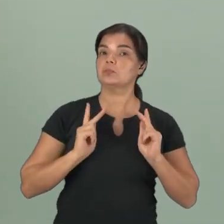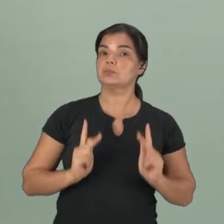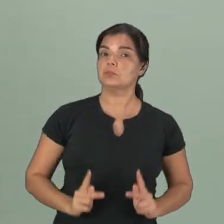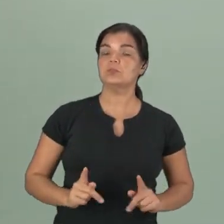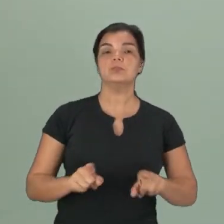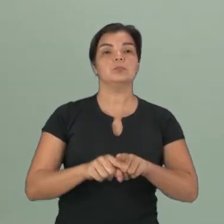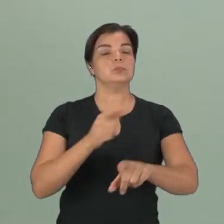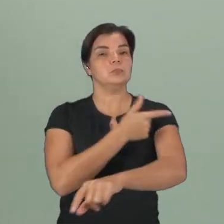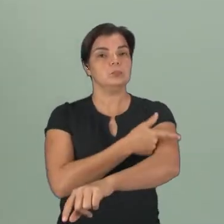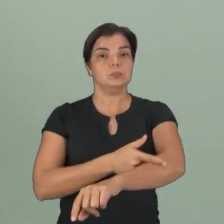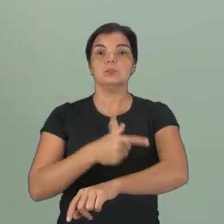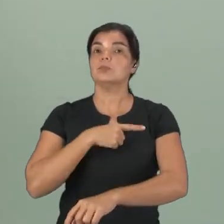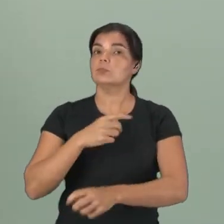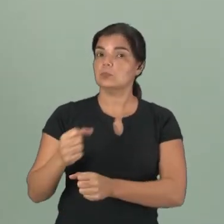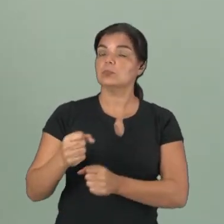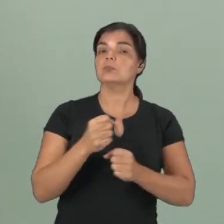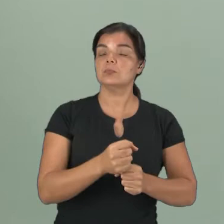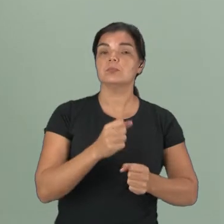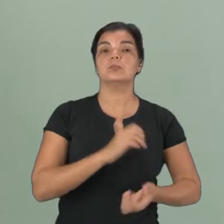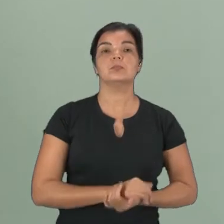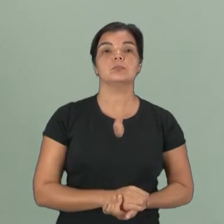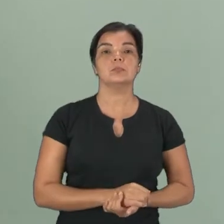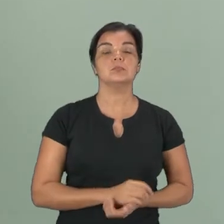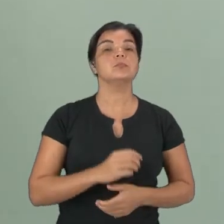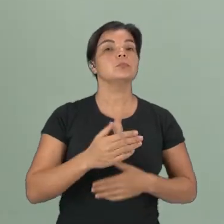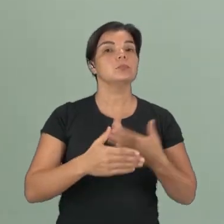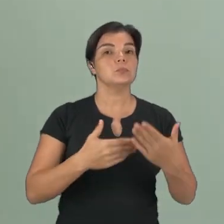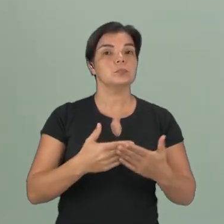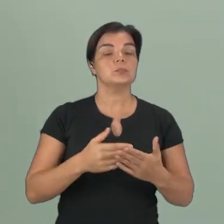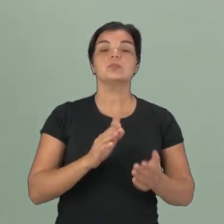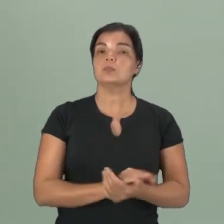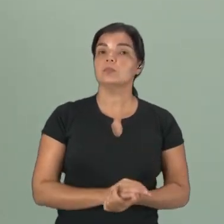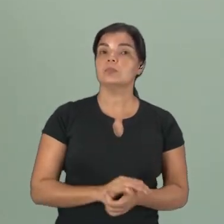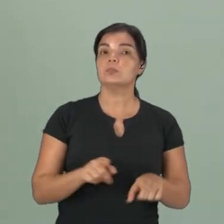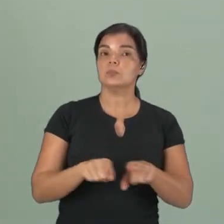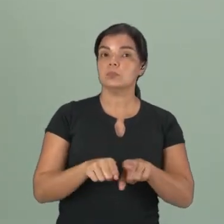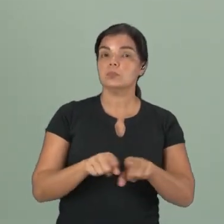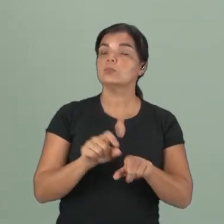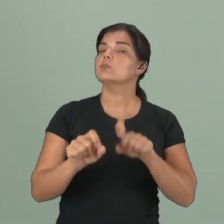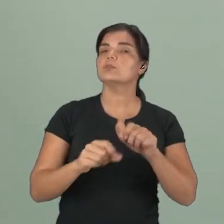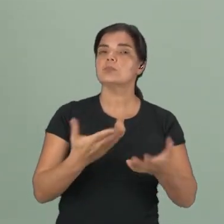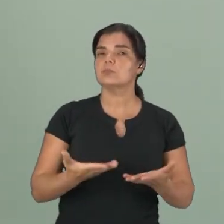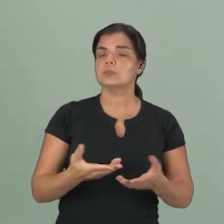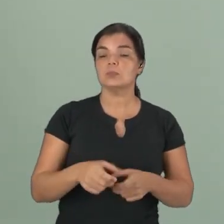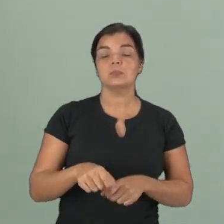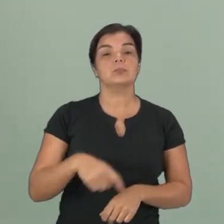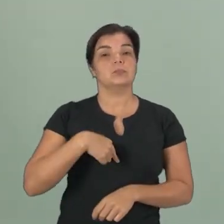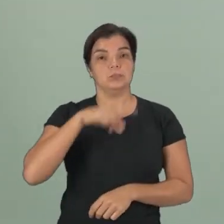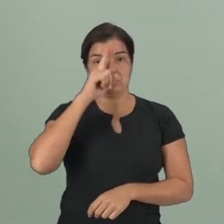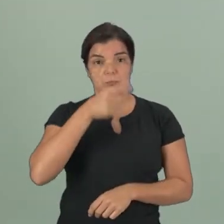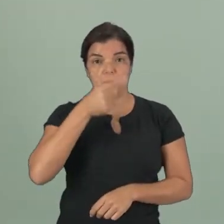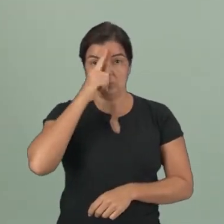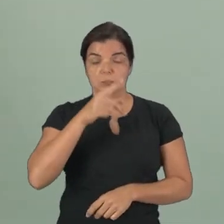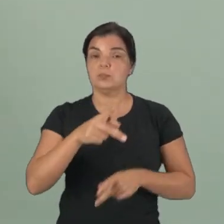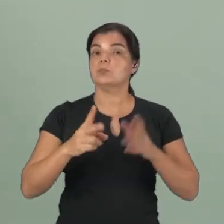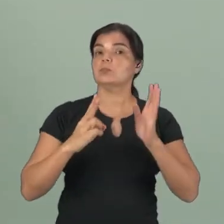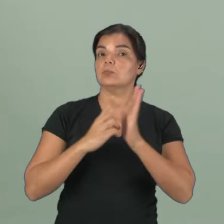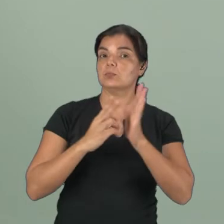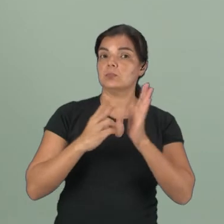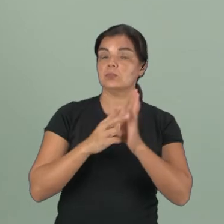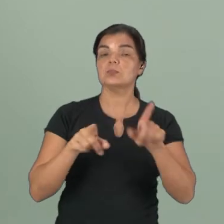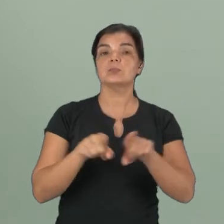que tinham o poder, eles passam a colonizar essas populações, e aí essas populações